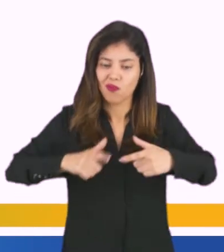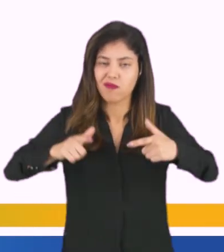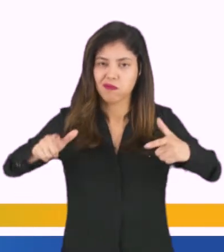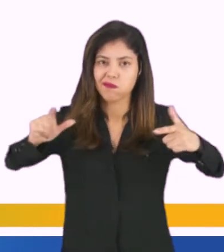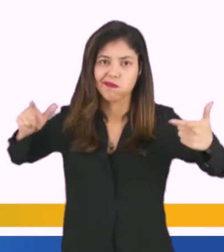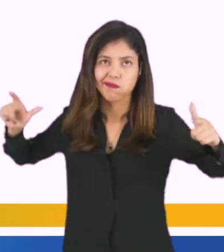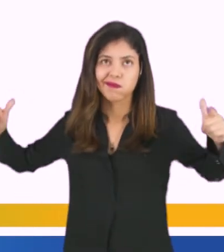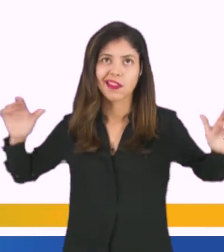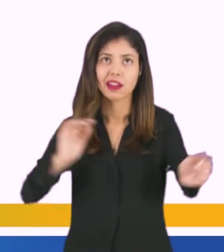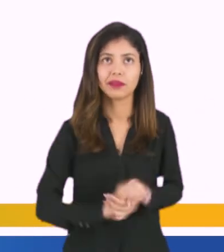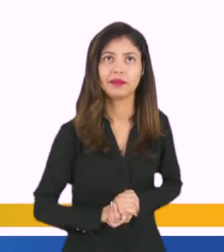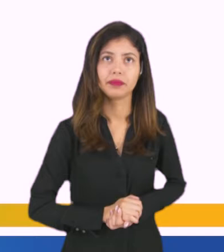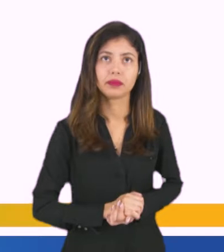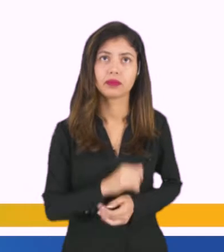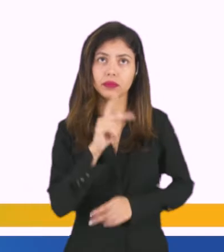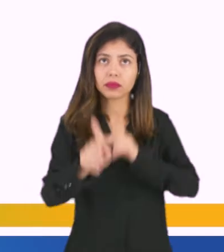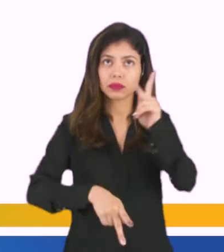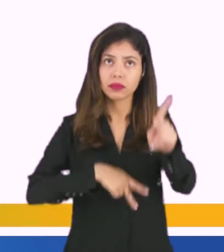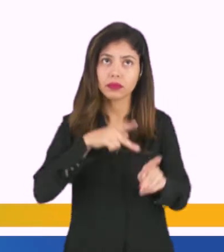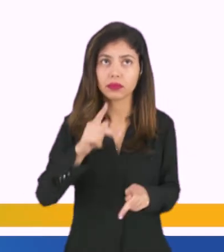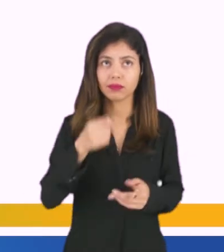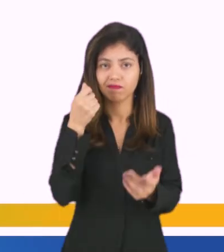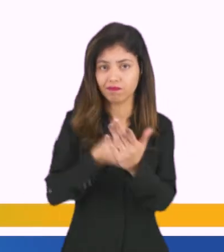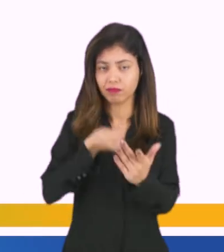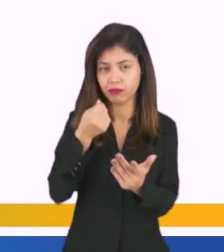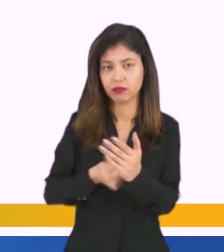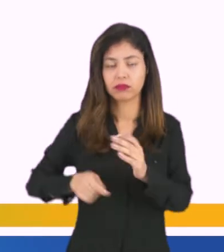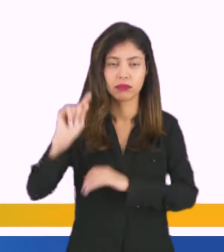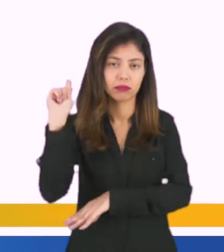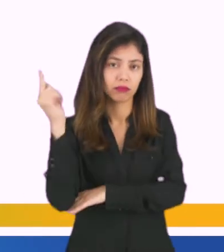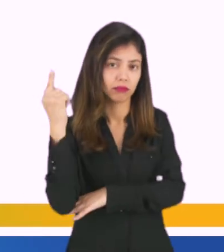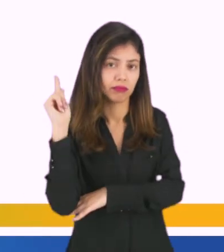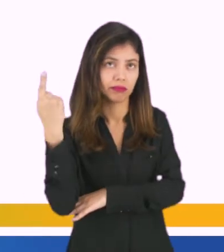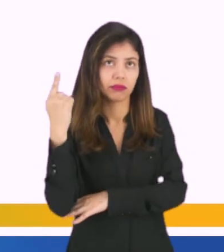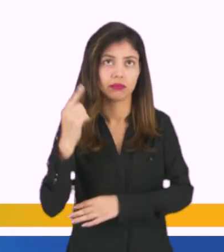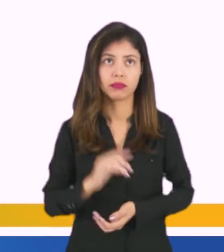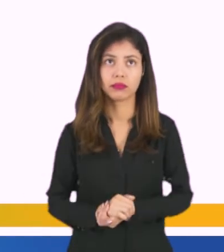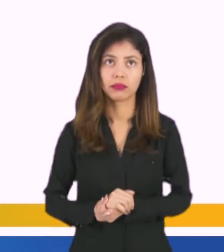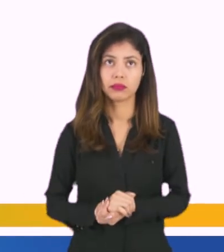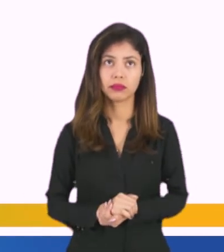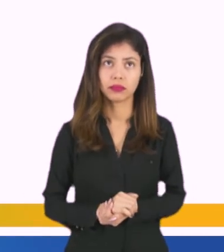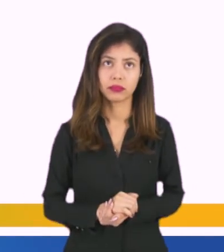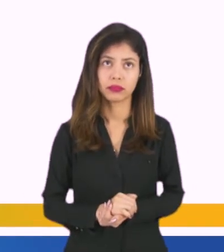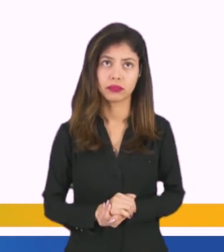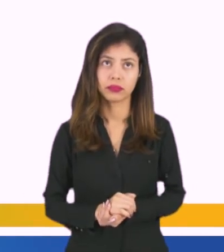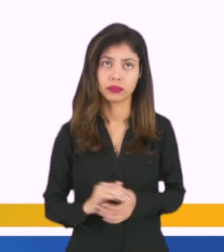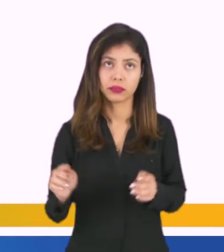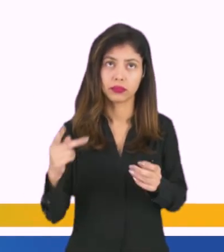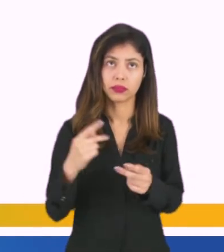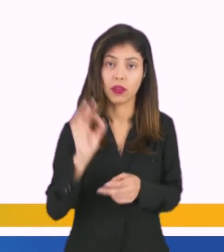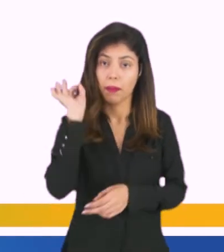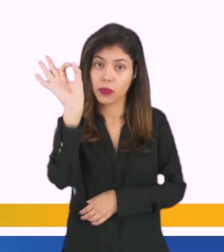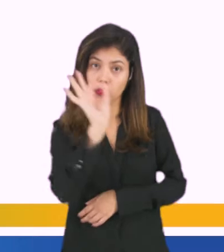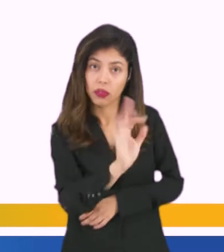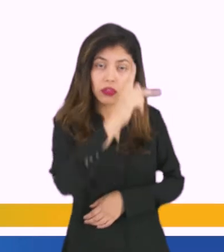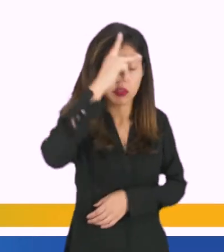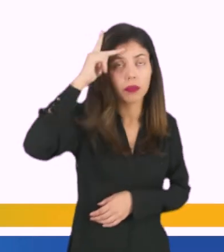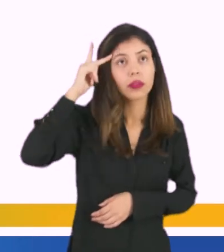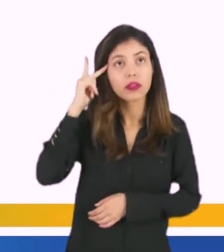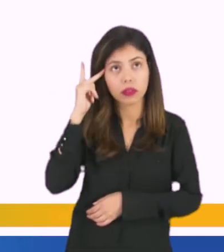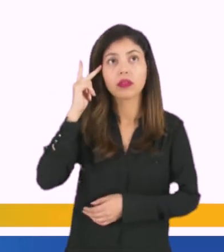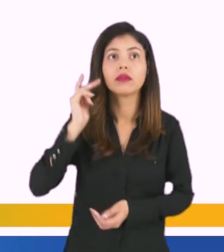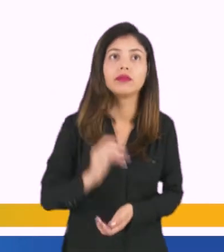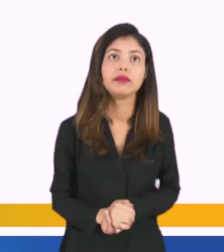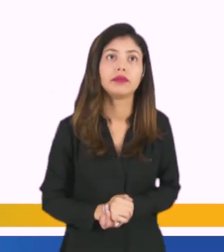tomam dimensões maiores, né? E os fatores de risco é justamente a porcentagem de pessoas que